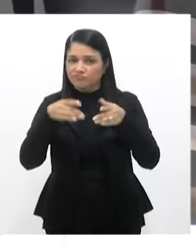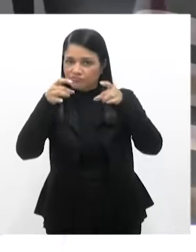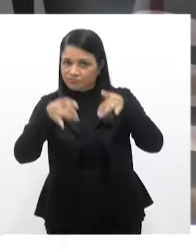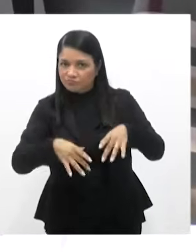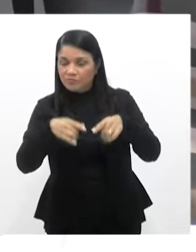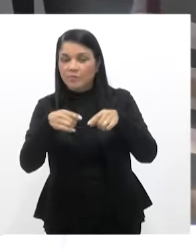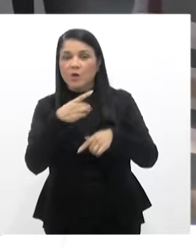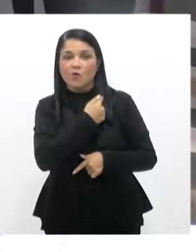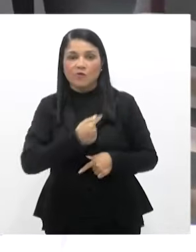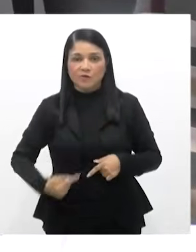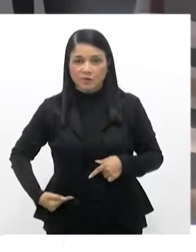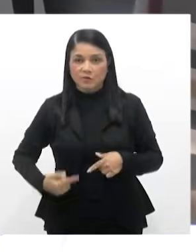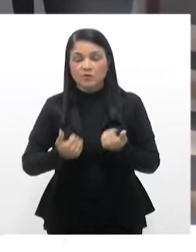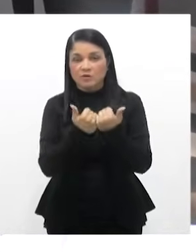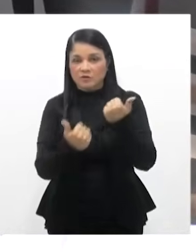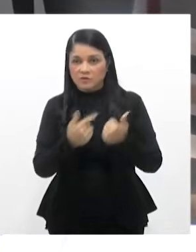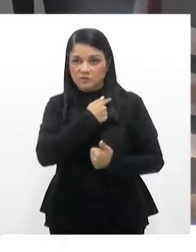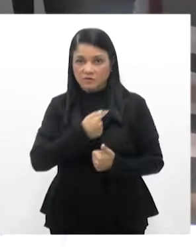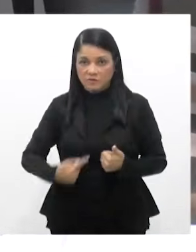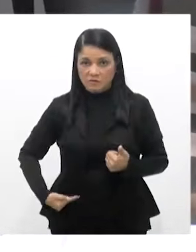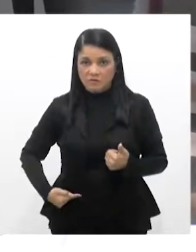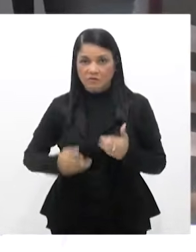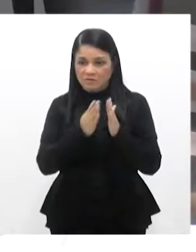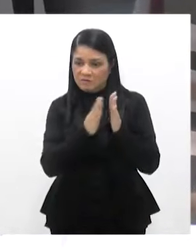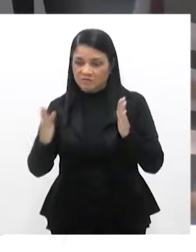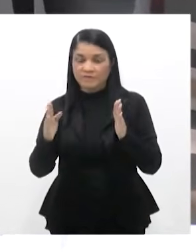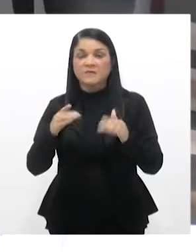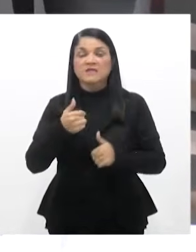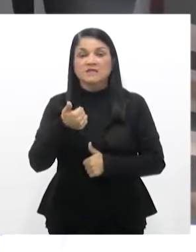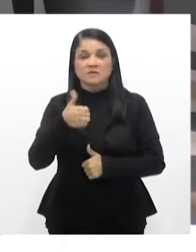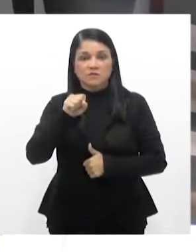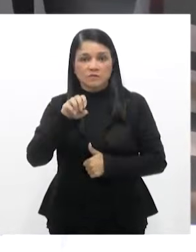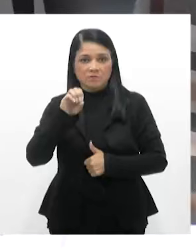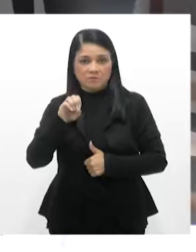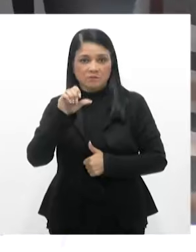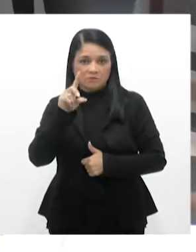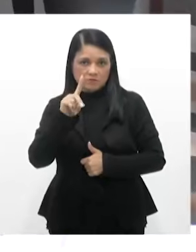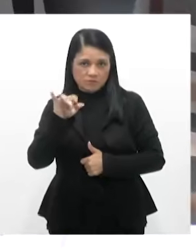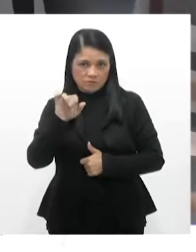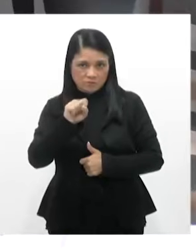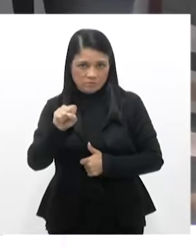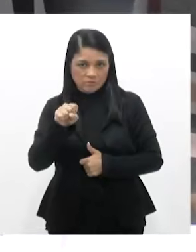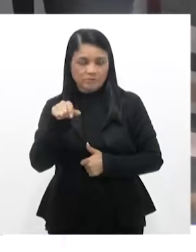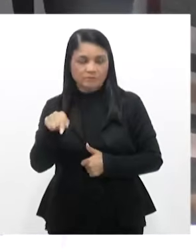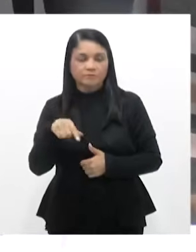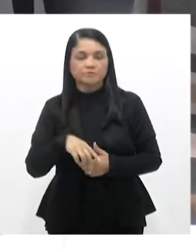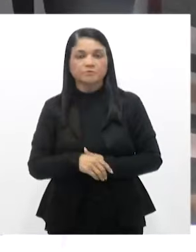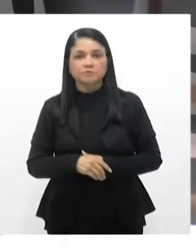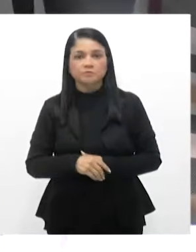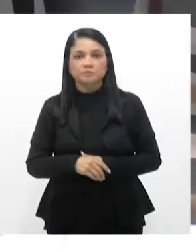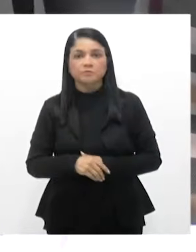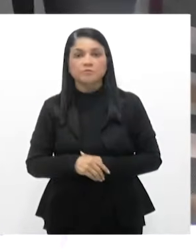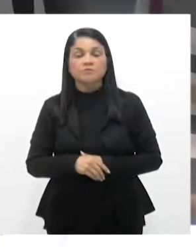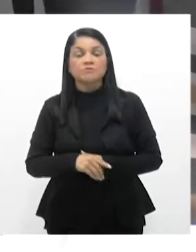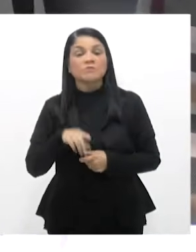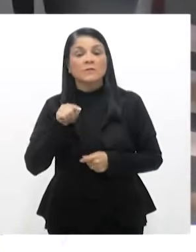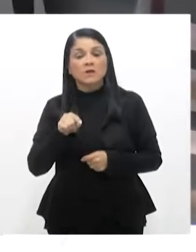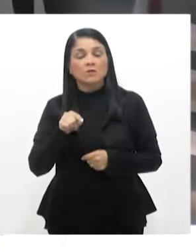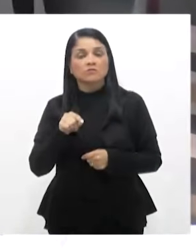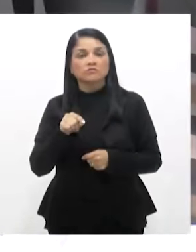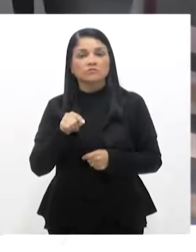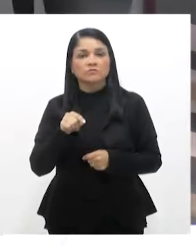para governador e vice-governador são 180 dias. Então, em cima